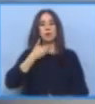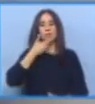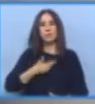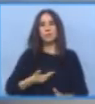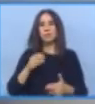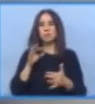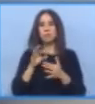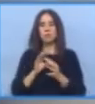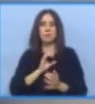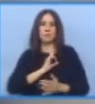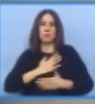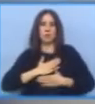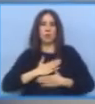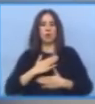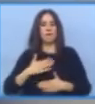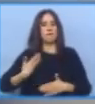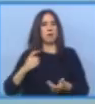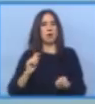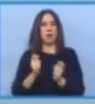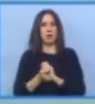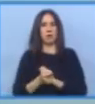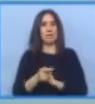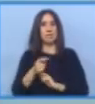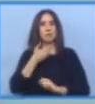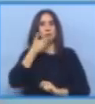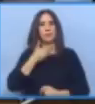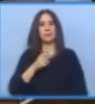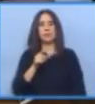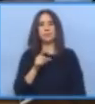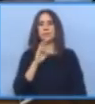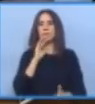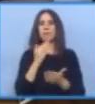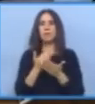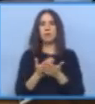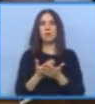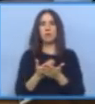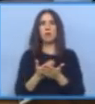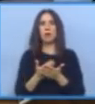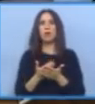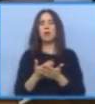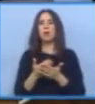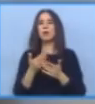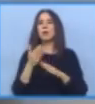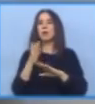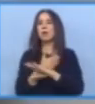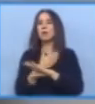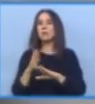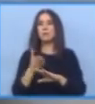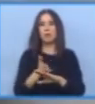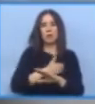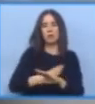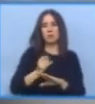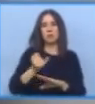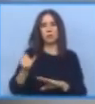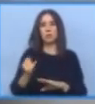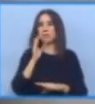experiência pessoal e transformadora. E é essa tal experiência que faz a clivagem de um antes e de um depois. Quem